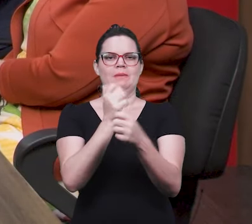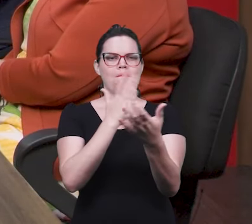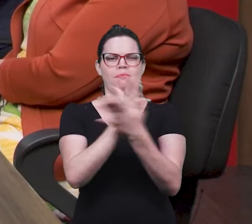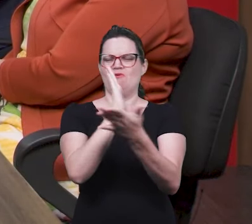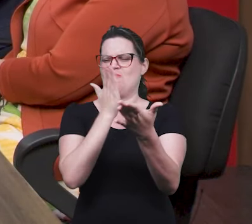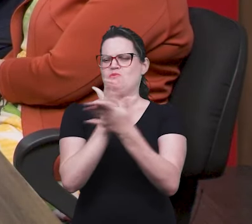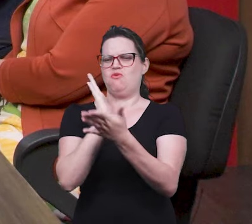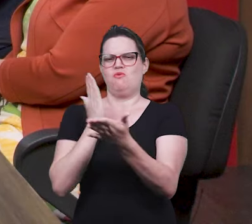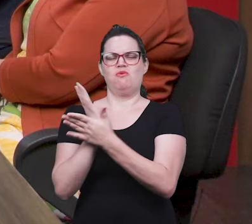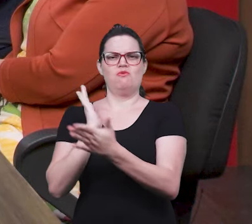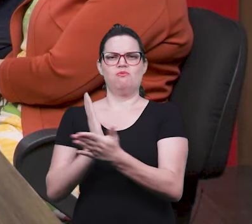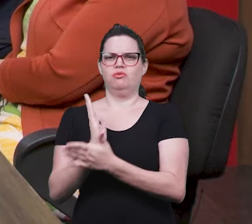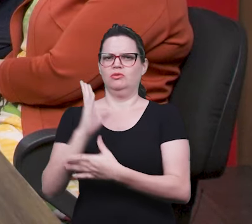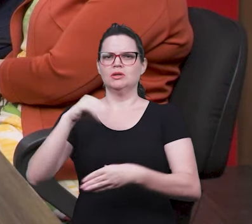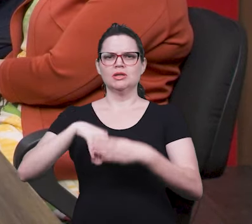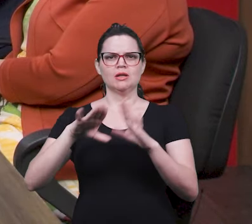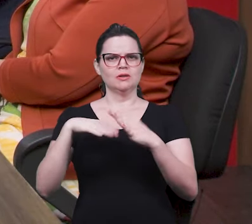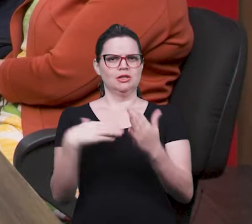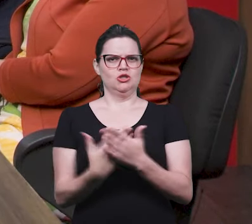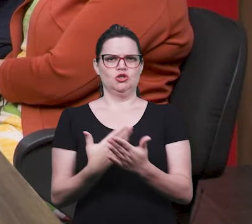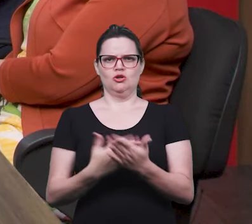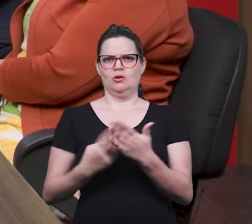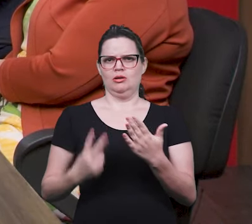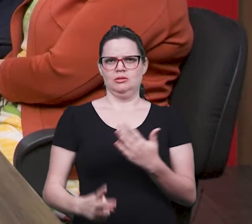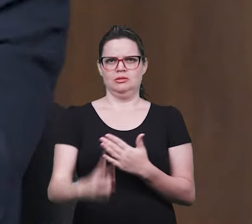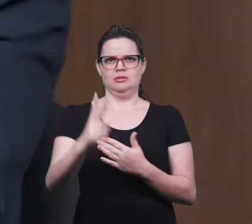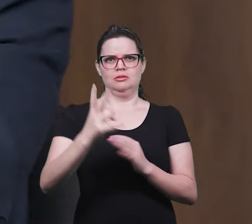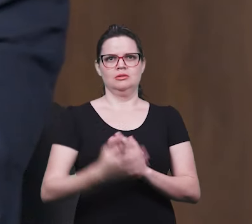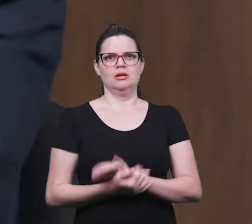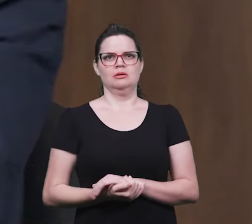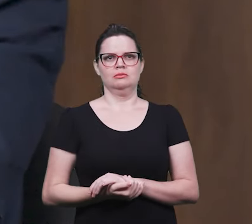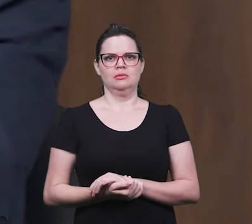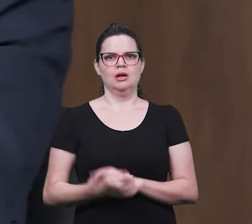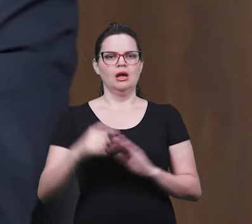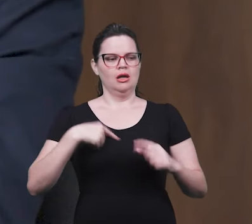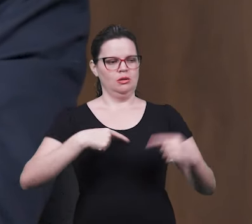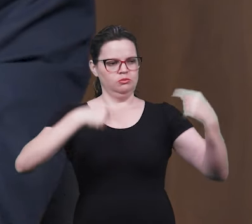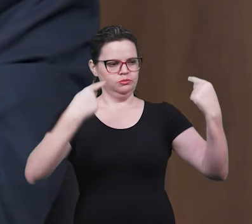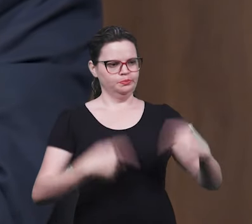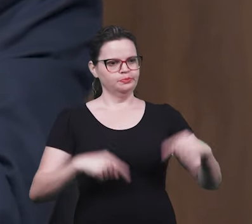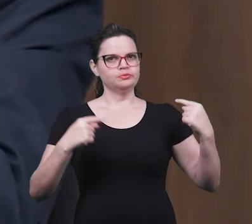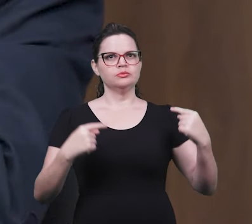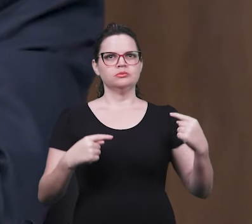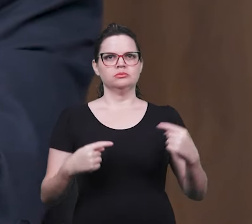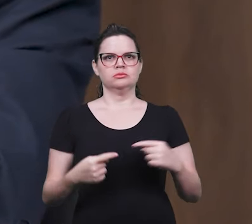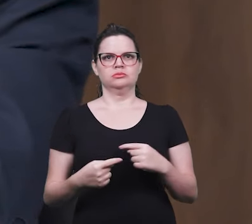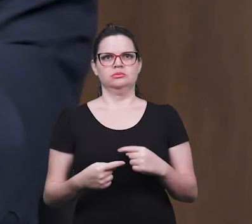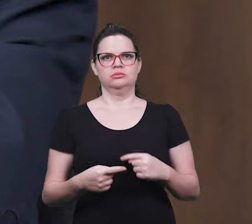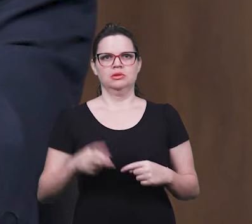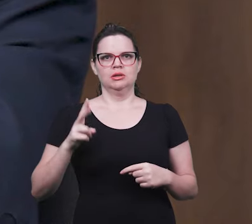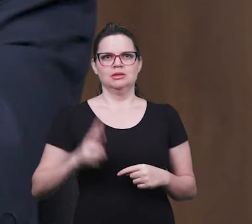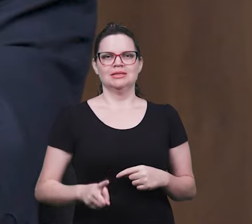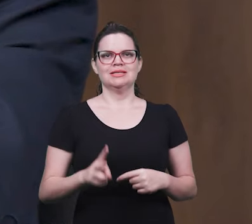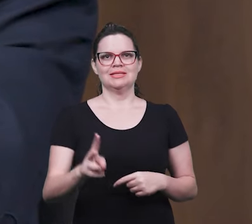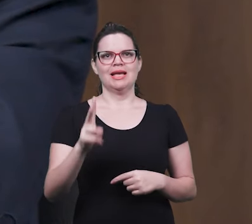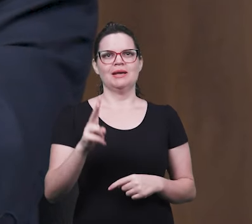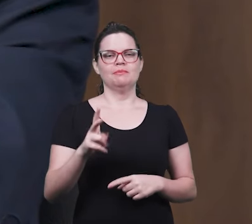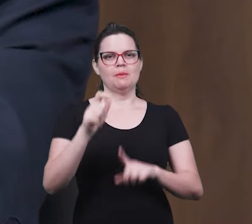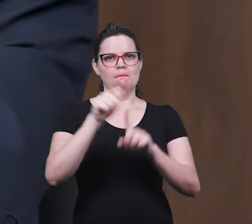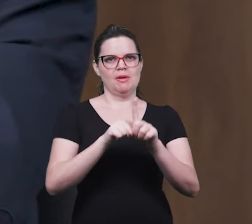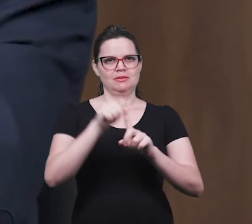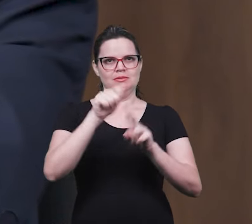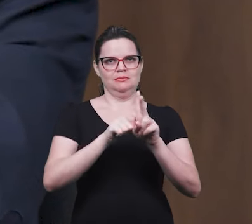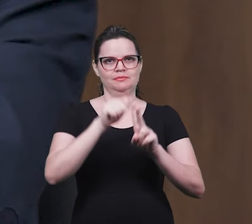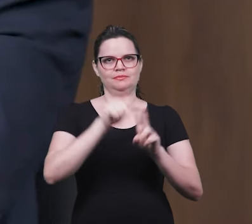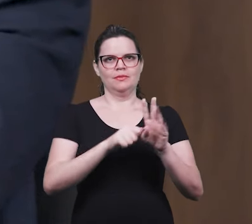Isso na escola pública. E eu disputava, fazia, porque eles colocavam todo mês